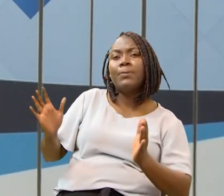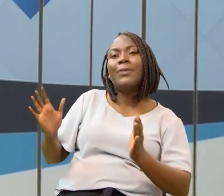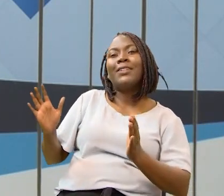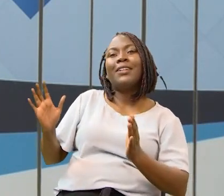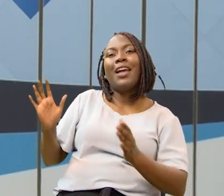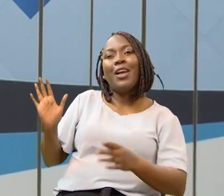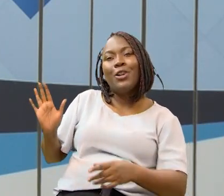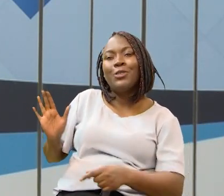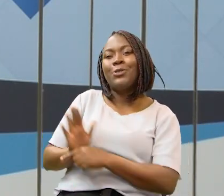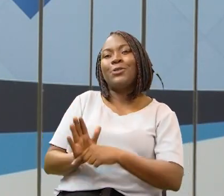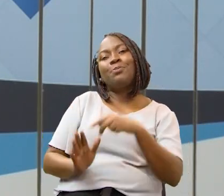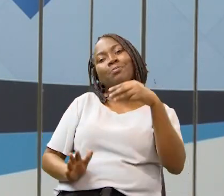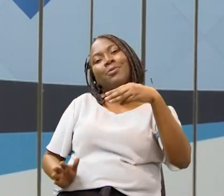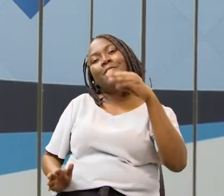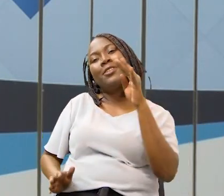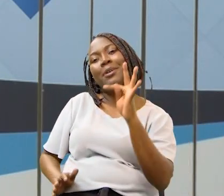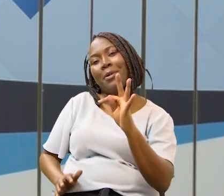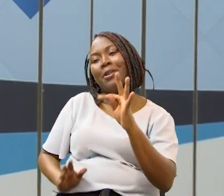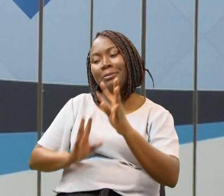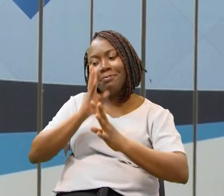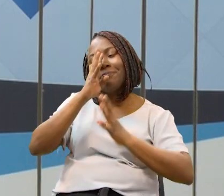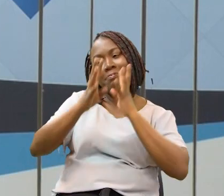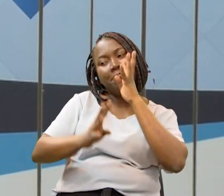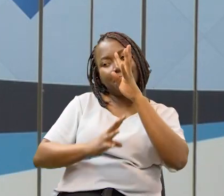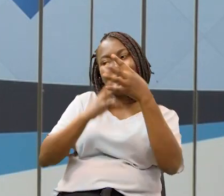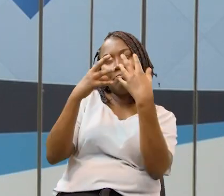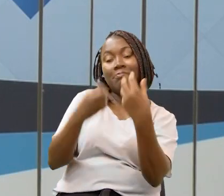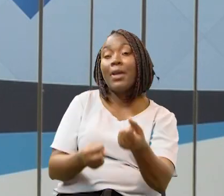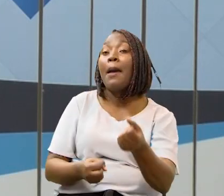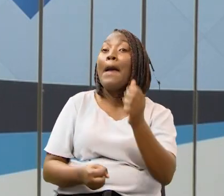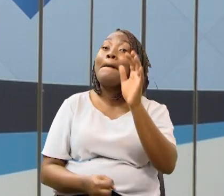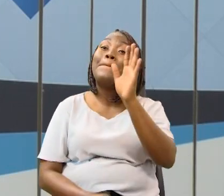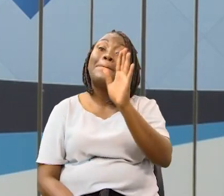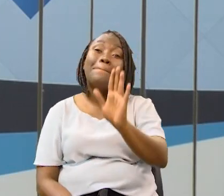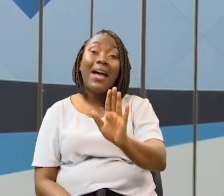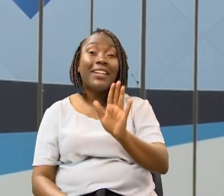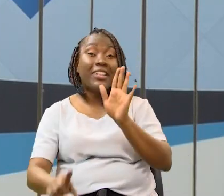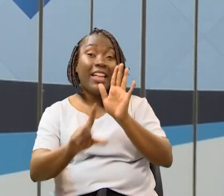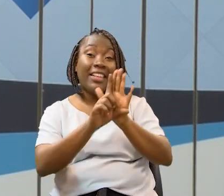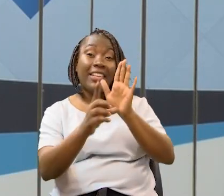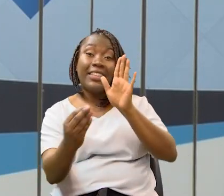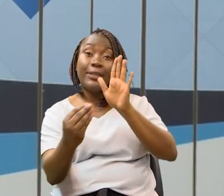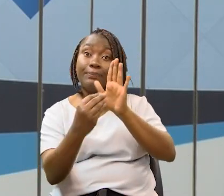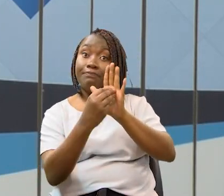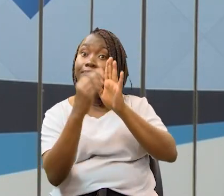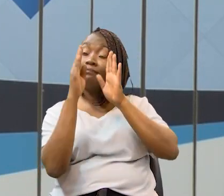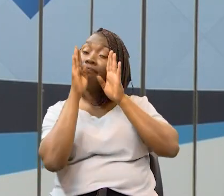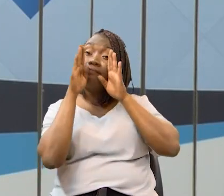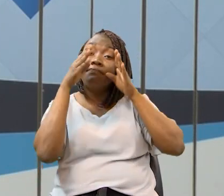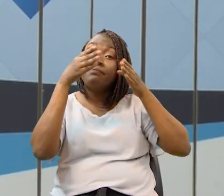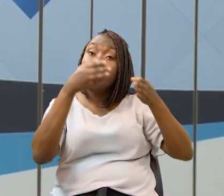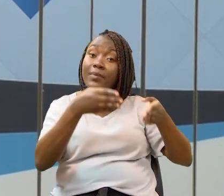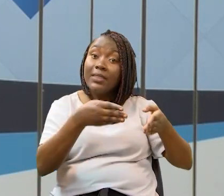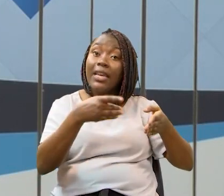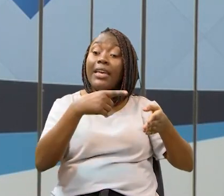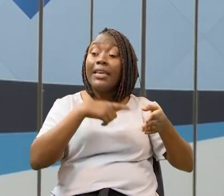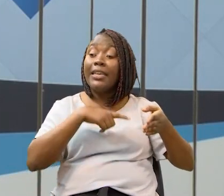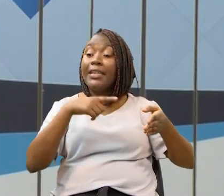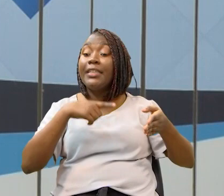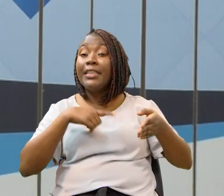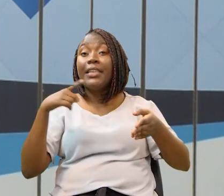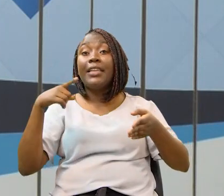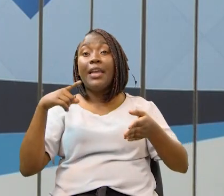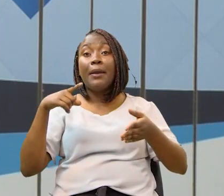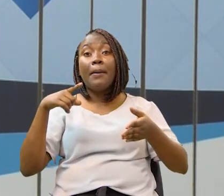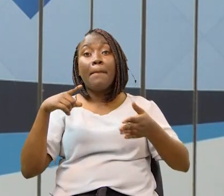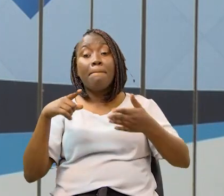para o Ministério do Trabalho essas denúncias. Sim. Porém, na lei especifica que terá